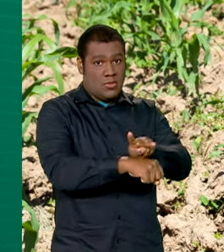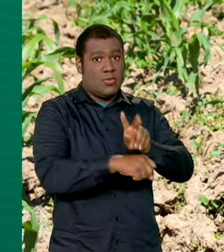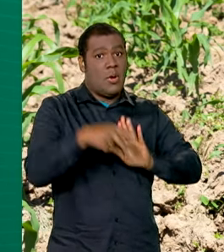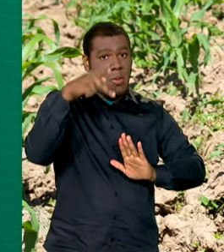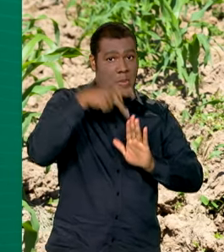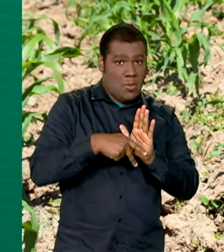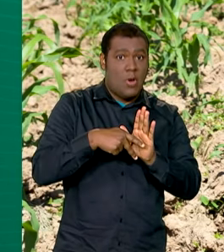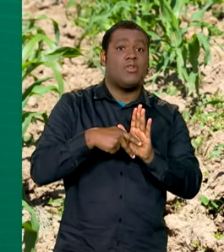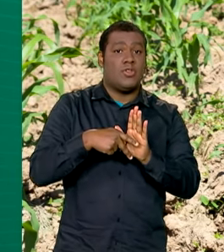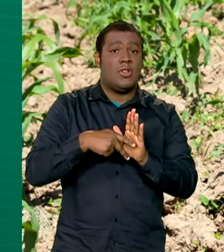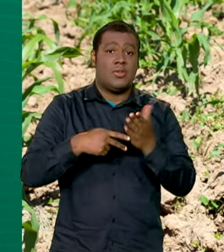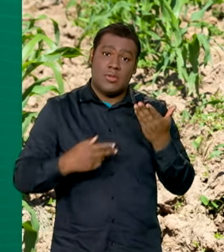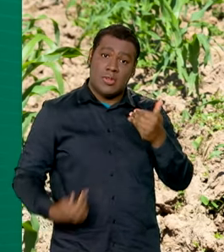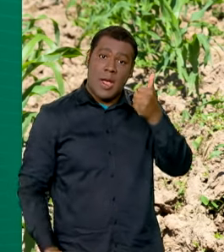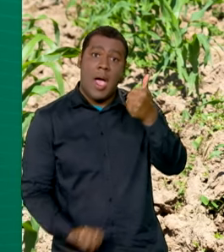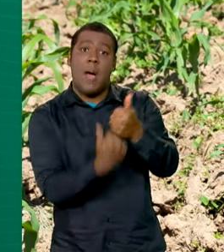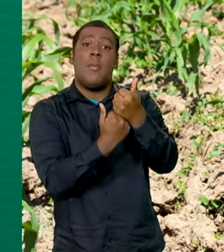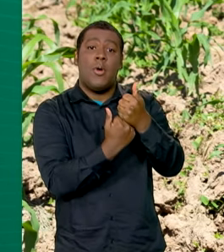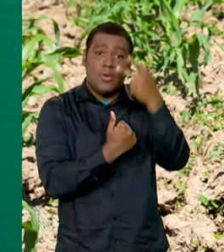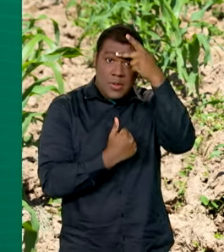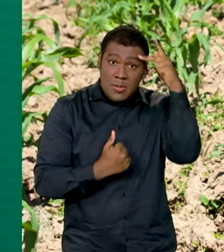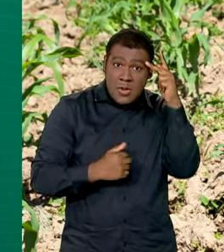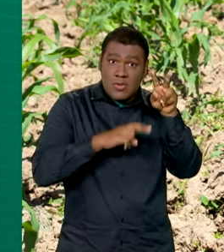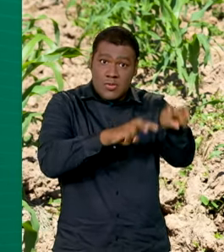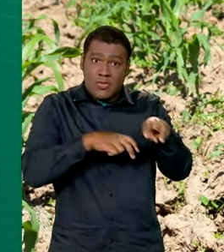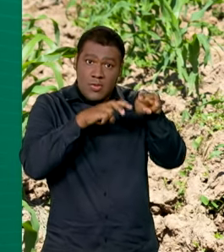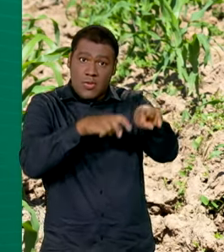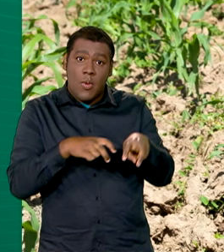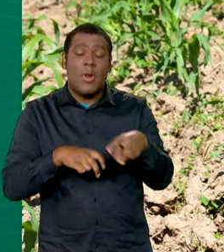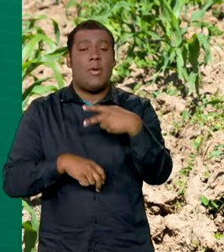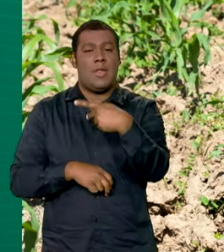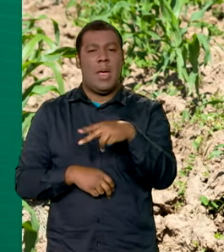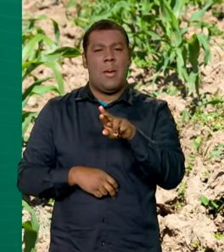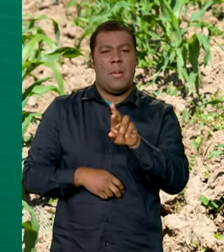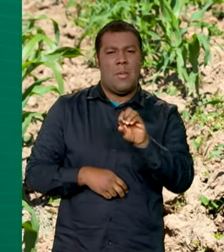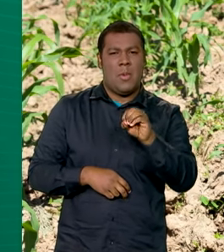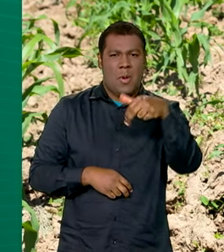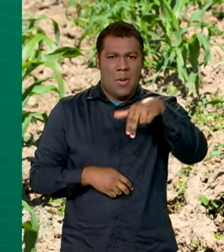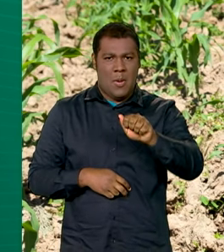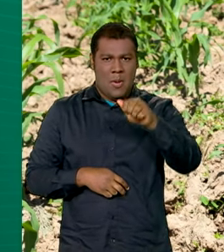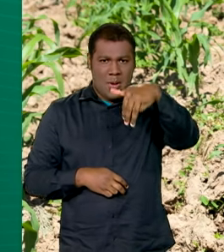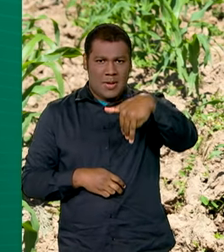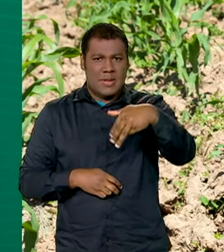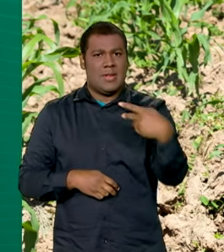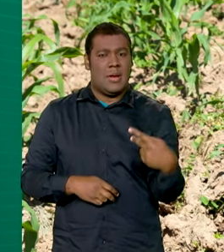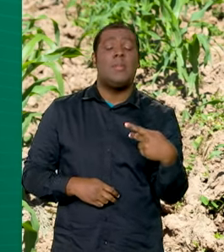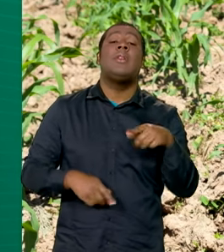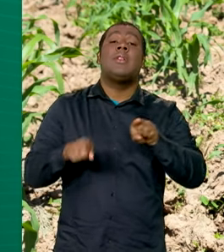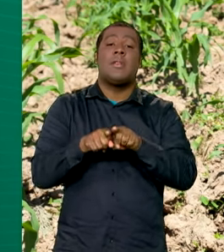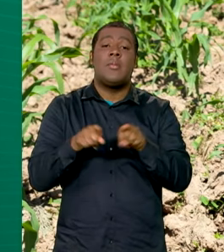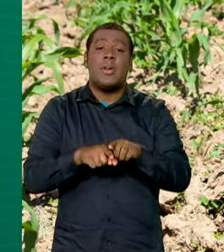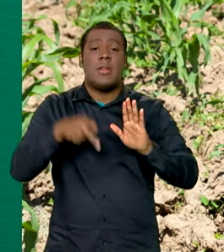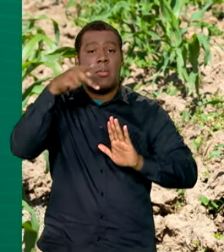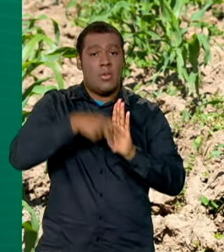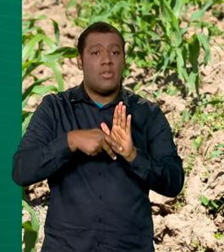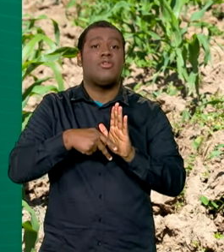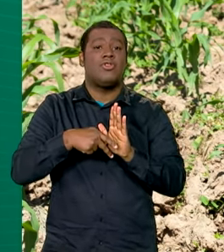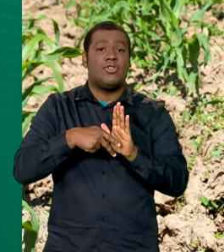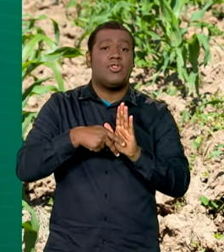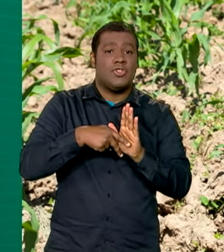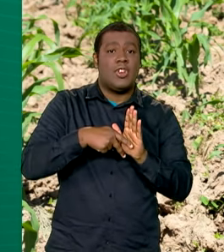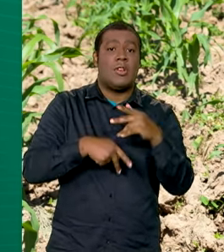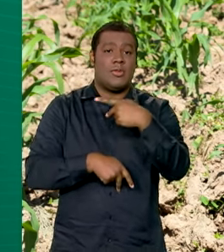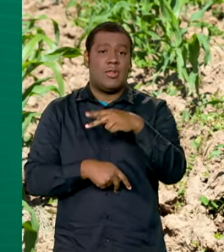Nacional de Apoio ao Médio Produtor Rural, PRONAMP, e no Programa Nacional de Fortalecimento da Agricultura Familiar,